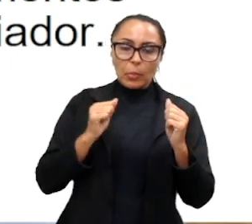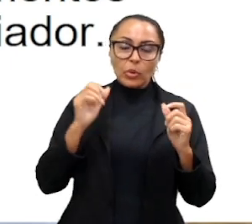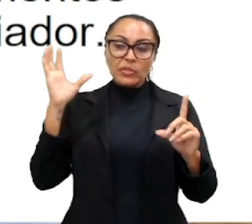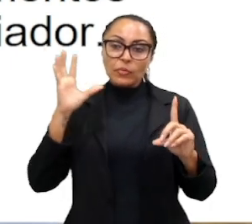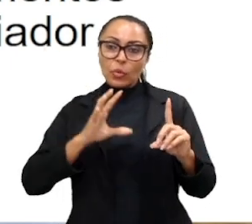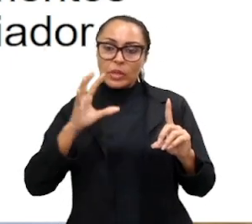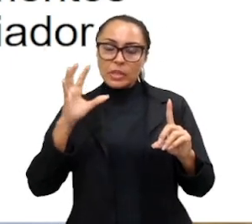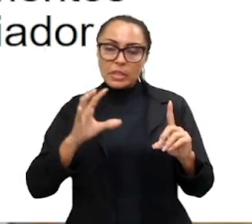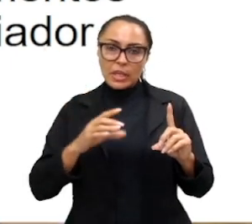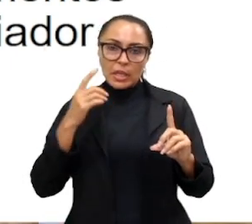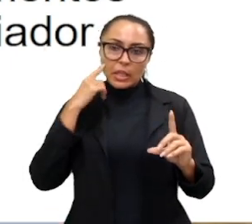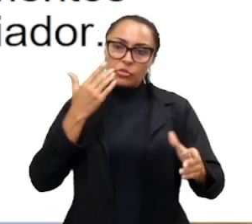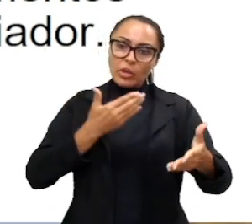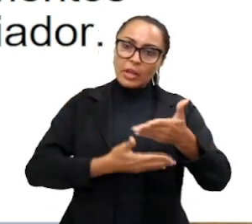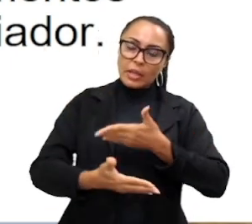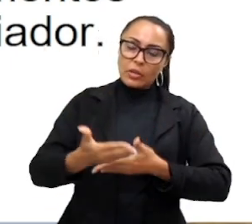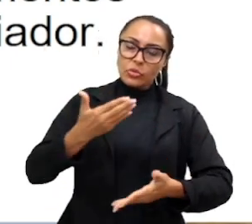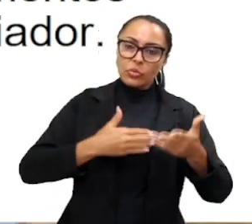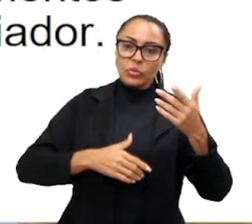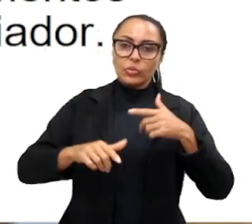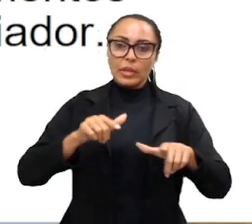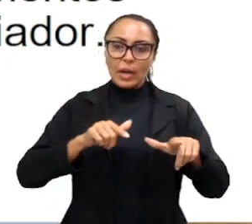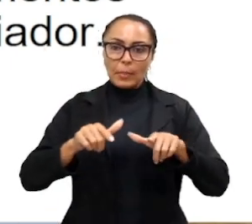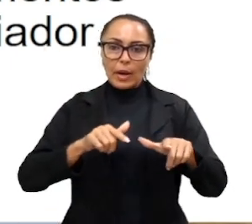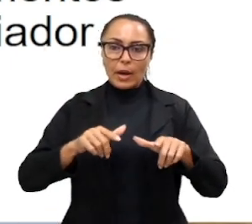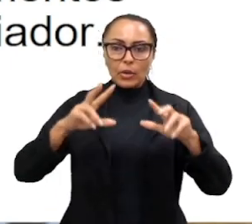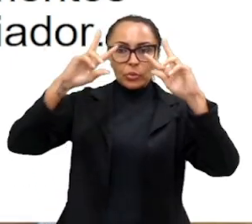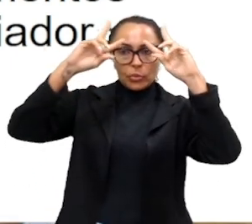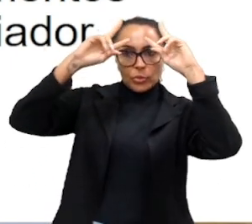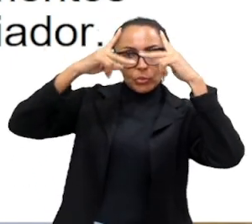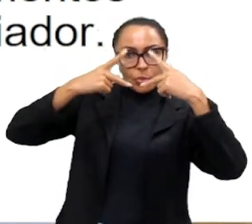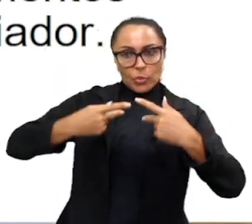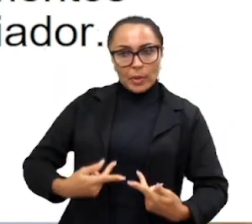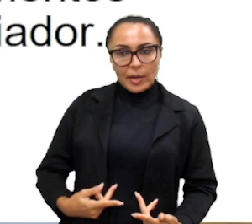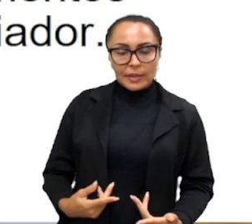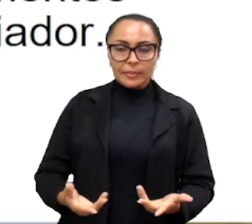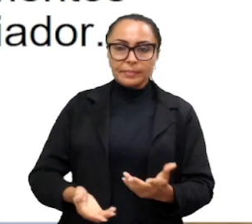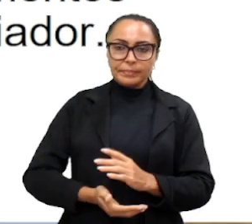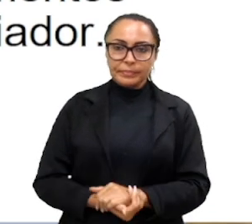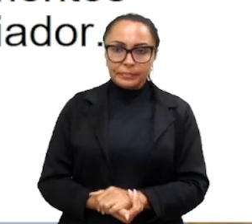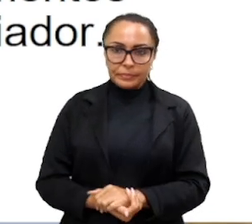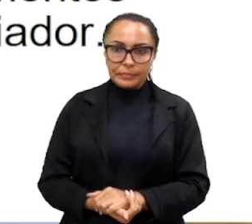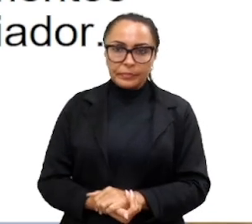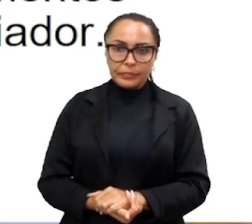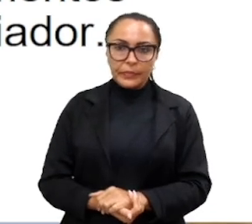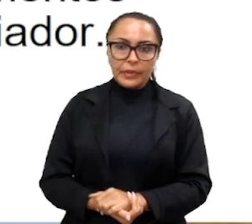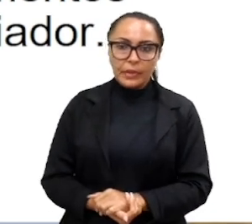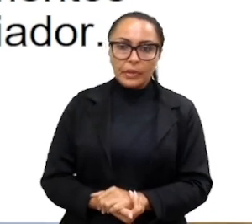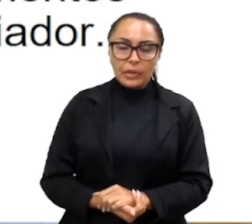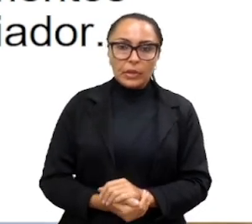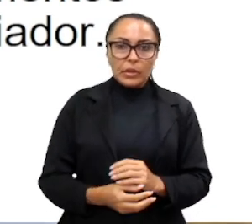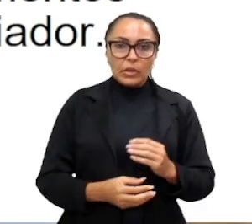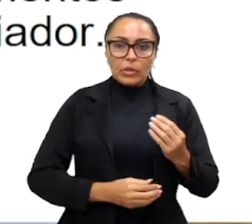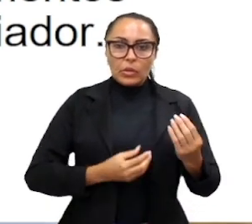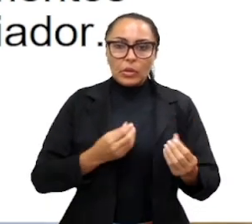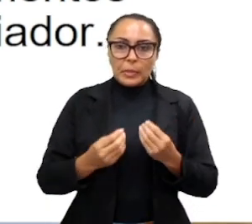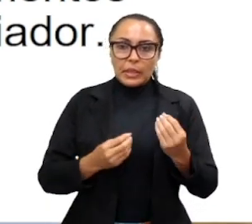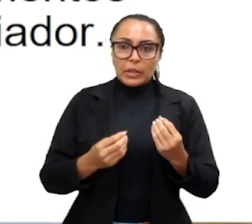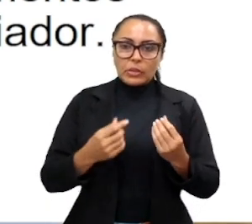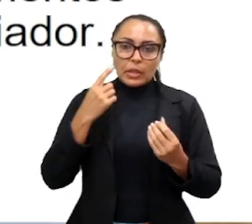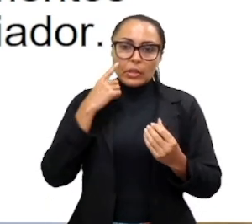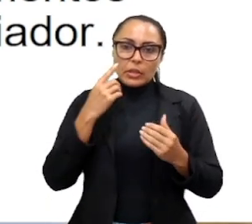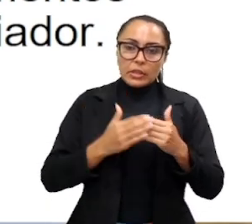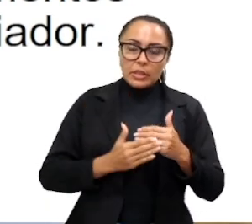diversas relações de trabalho, nas relações humanas, na vida pessoal. Então, como é que eu trago isso para a